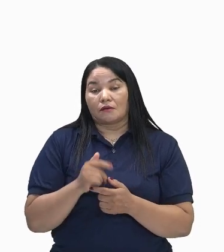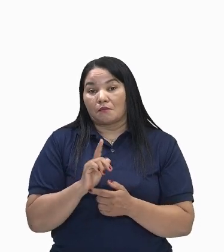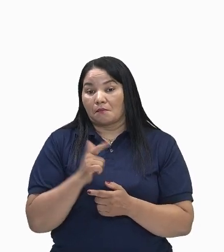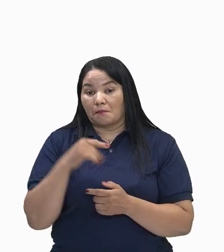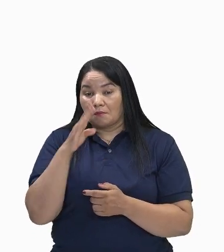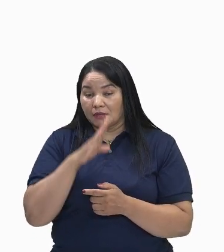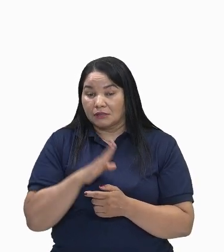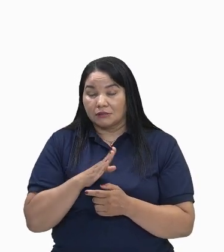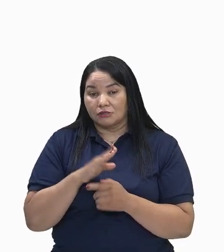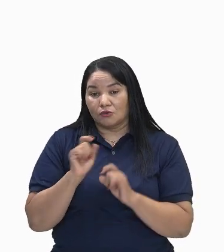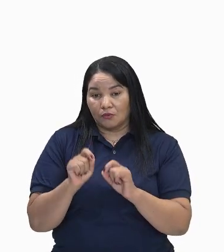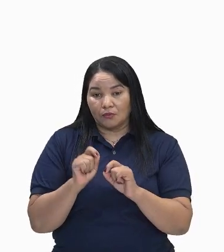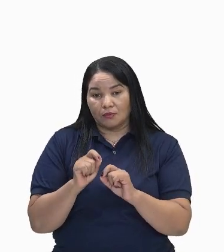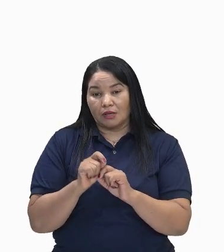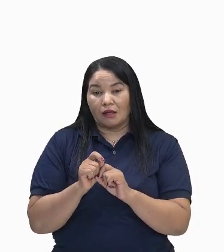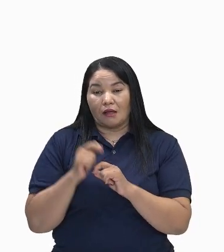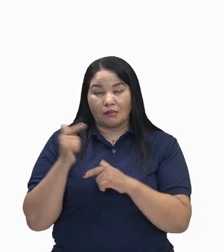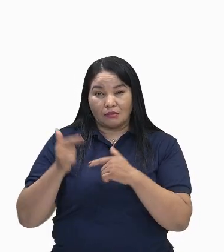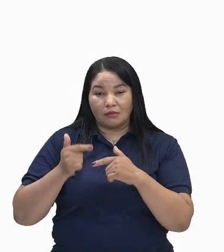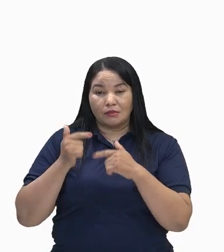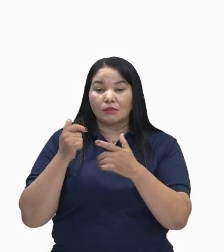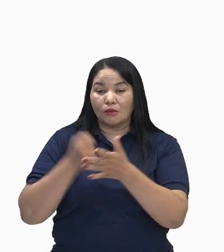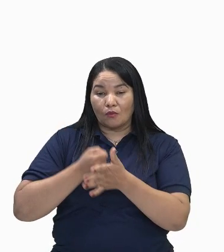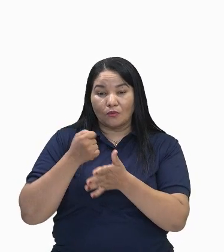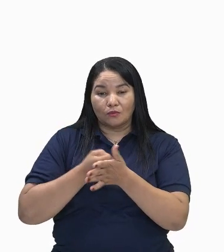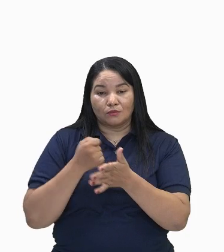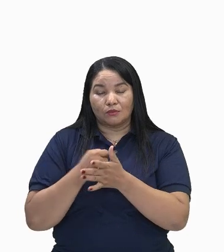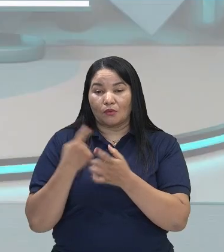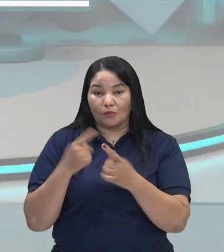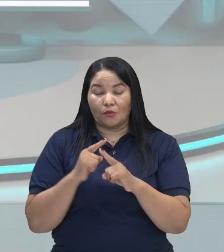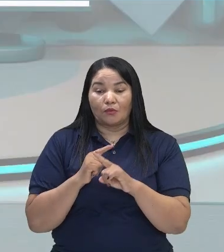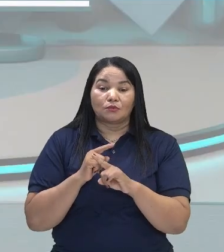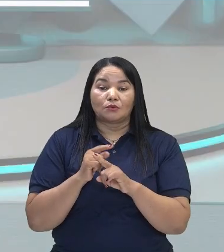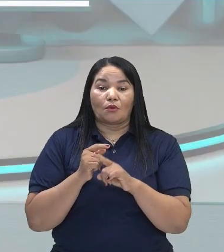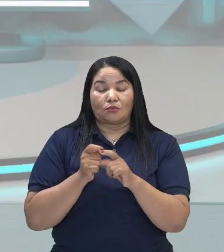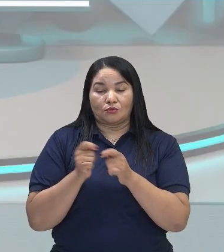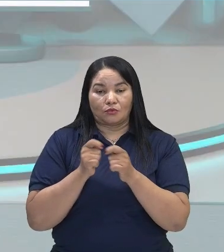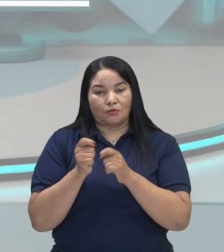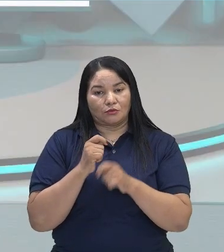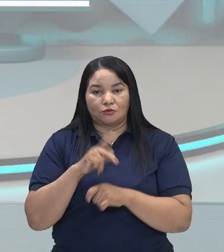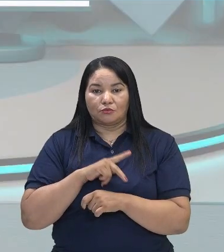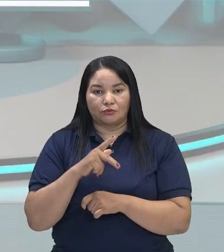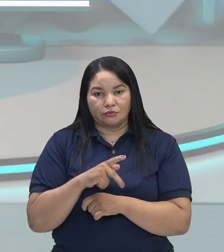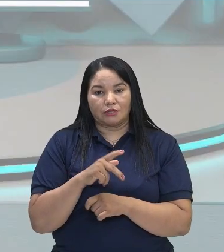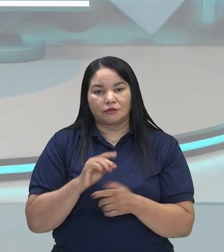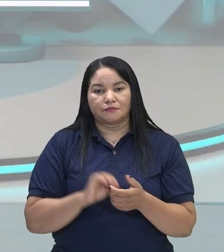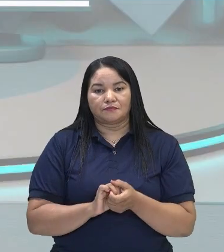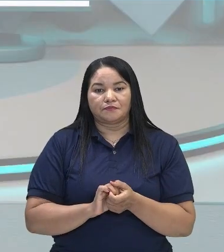Mineira e luta contra o domínio português. O arcadismo